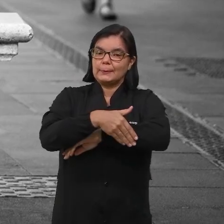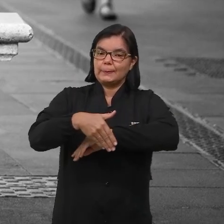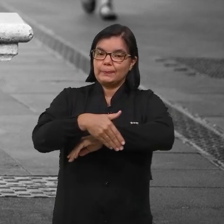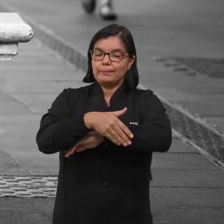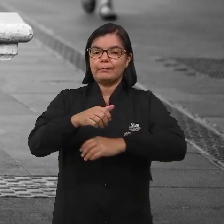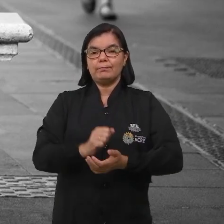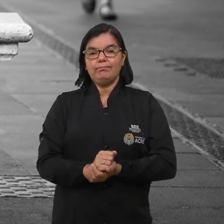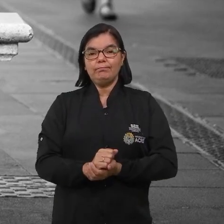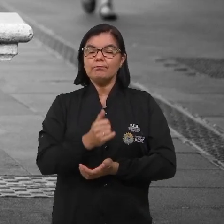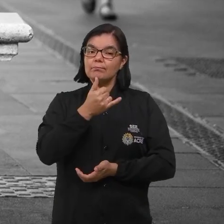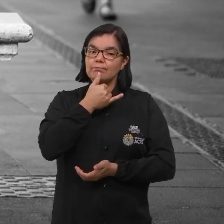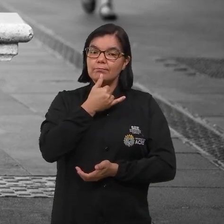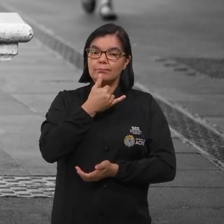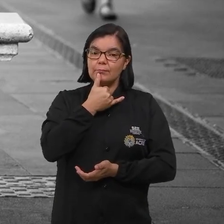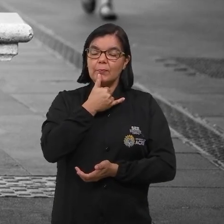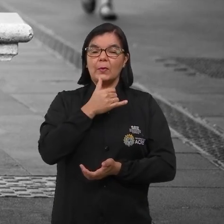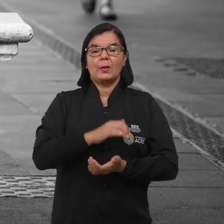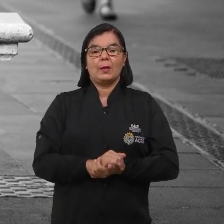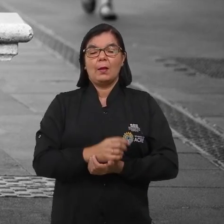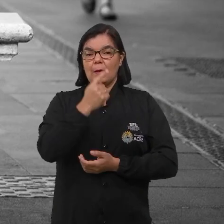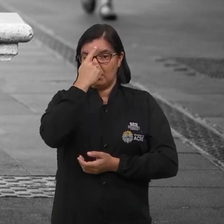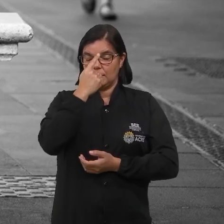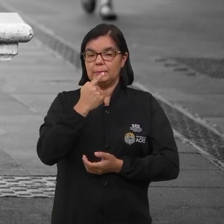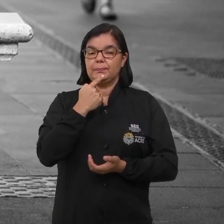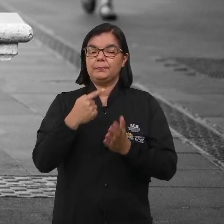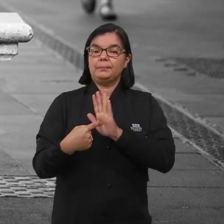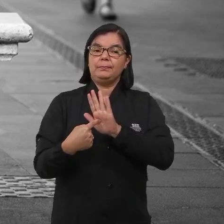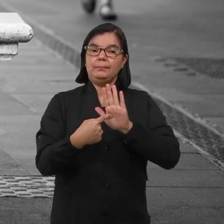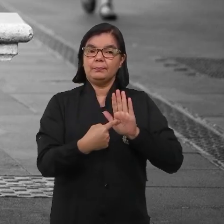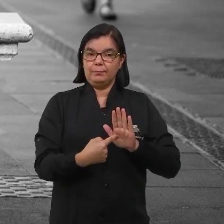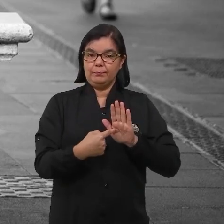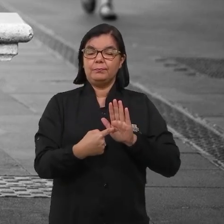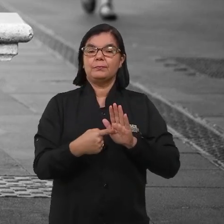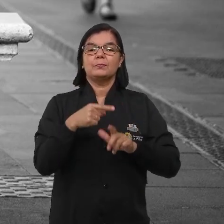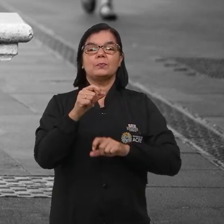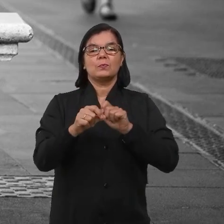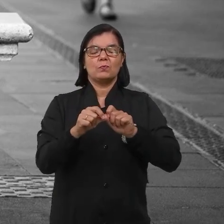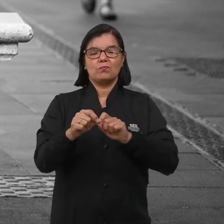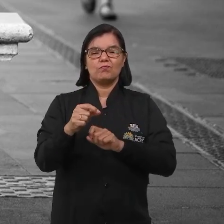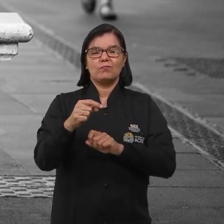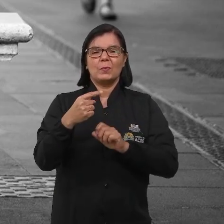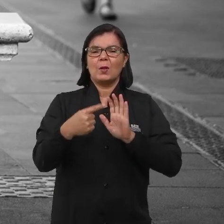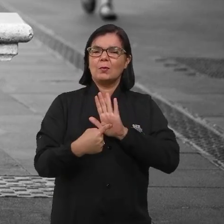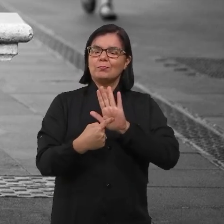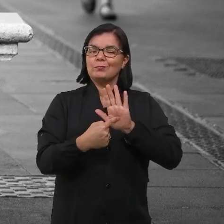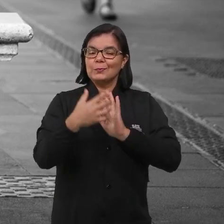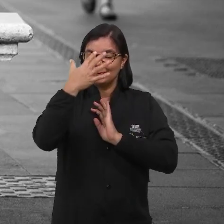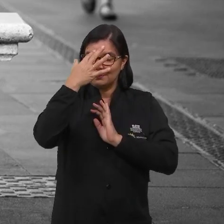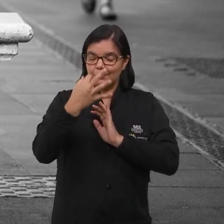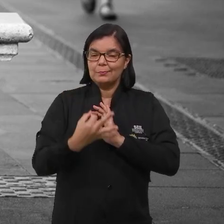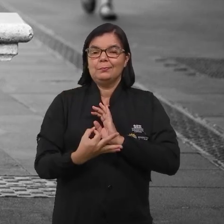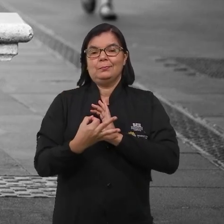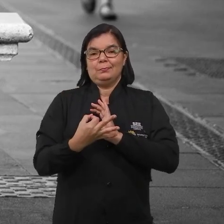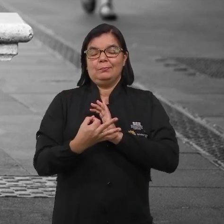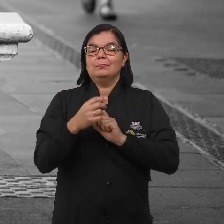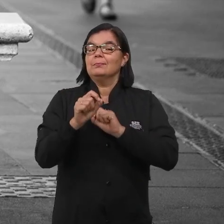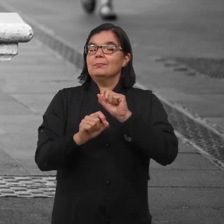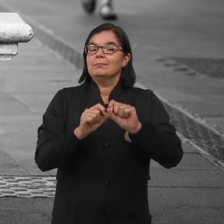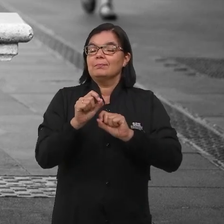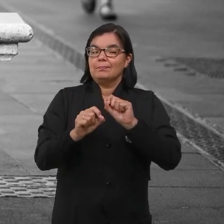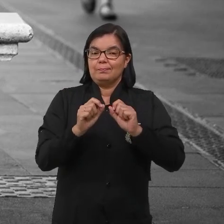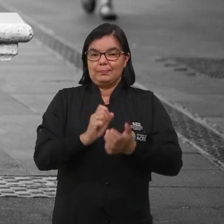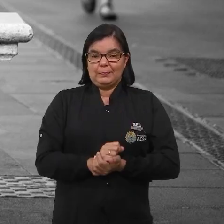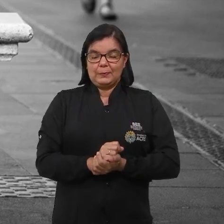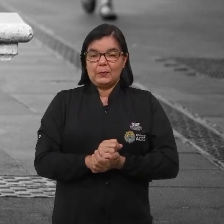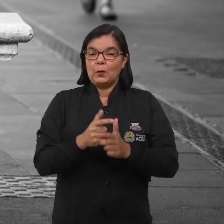E, infelizmente, a imagem retratada, ela acaba refletindo justamente o quê?